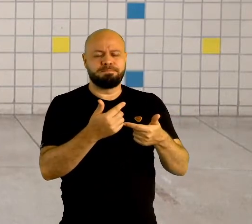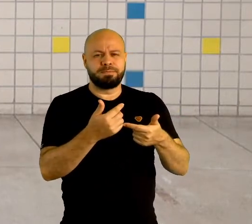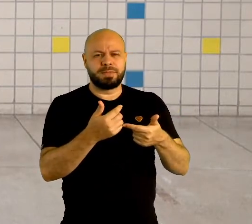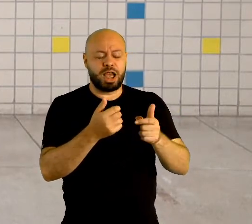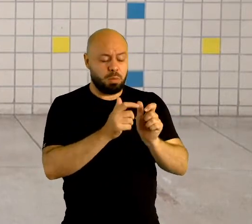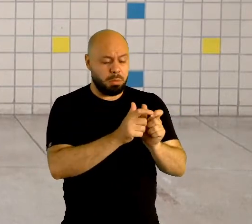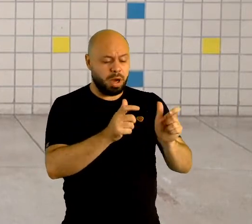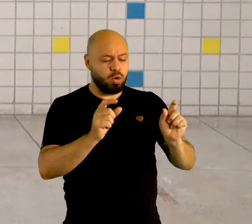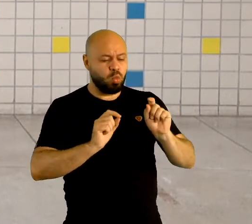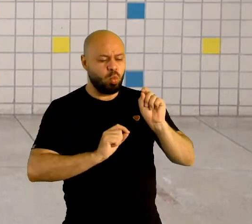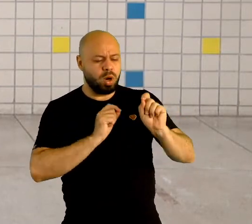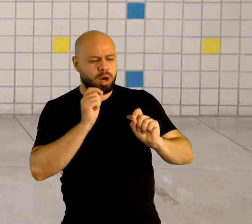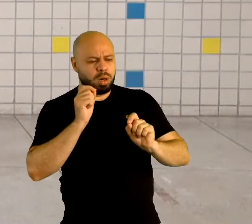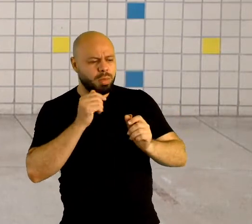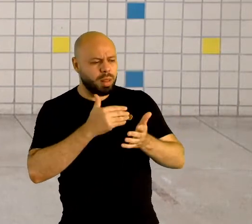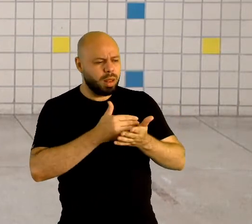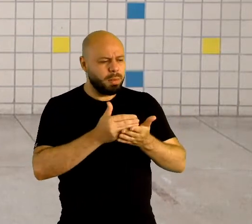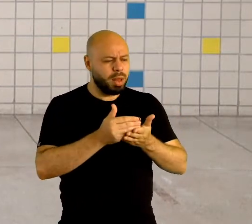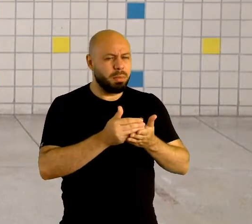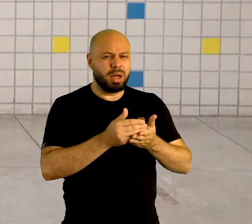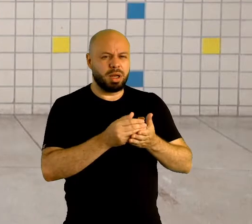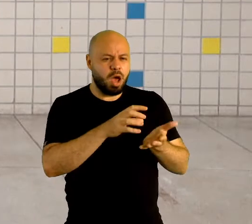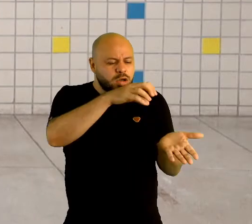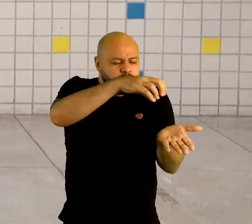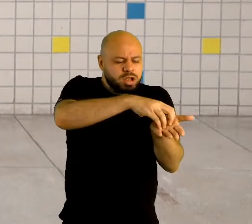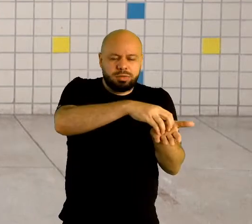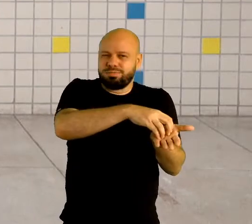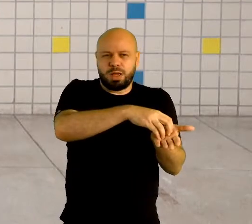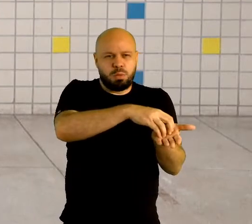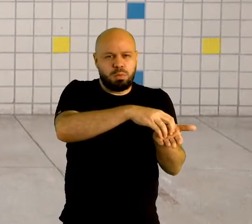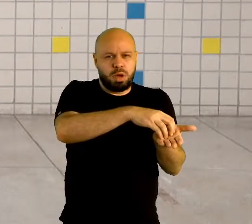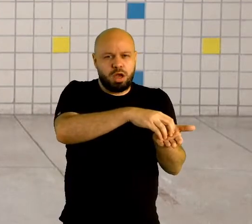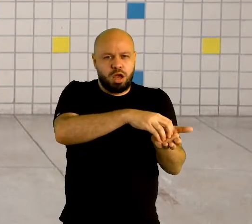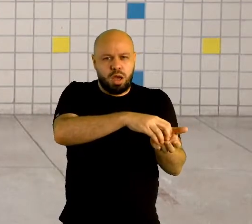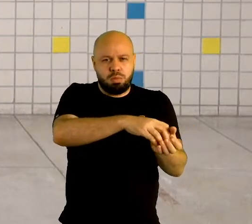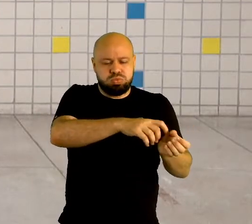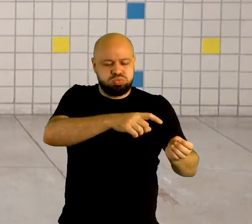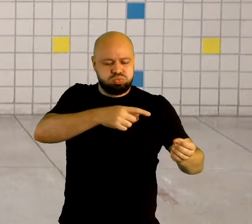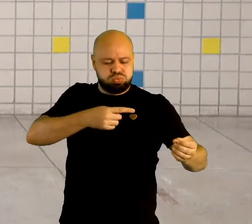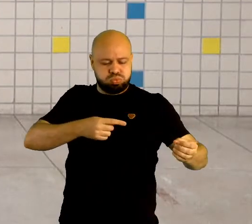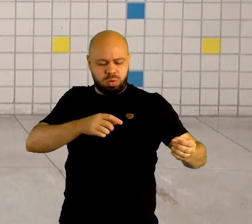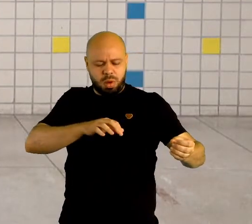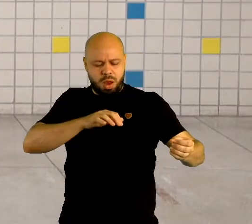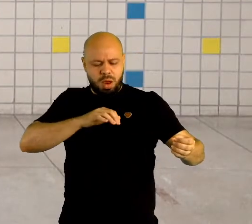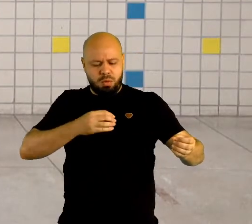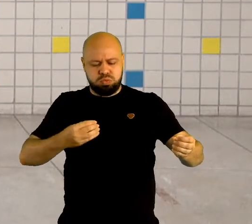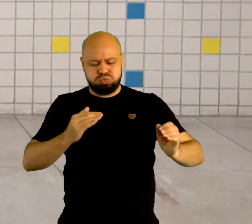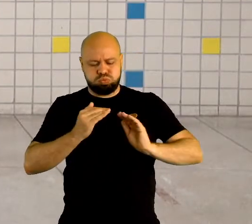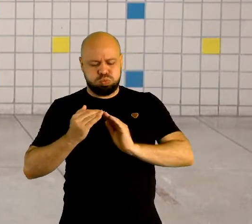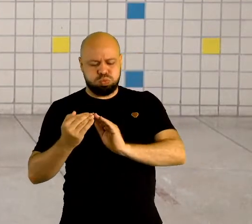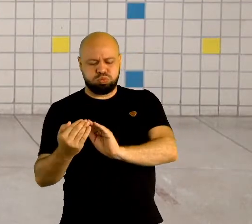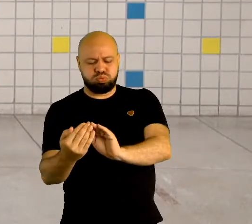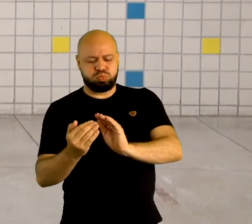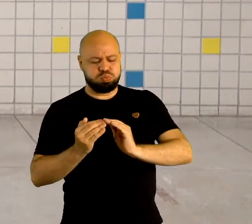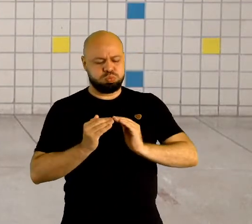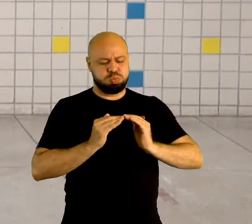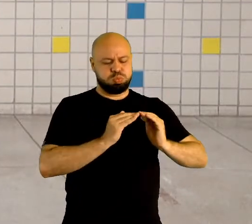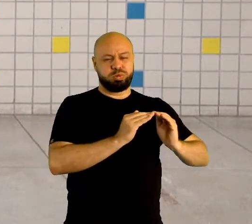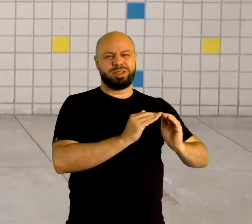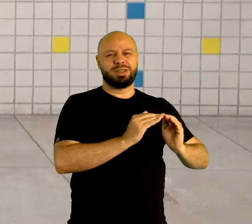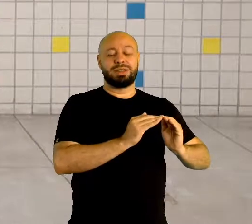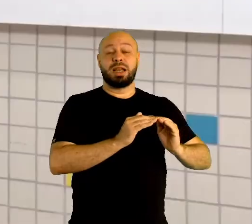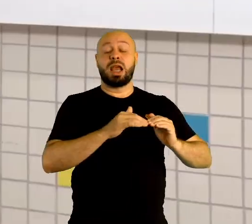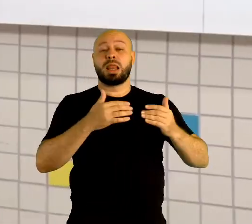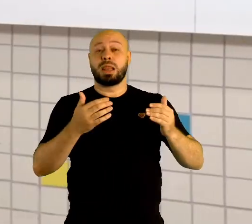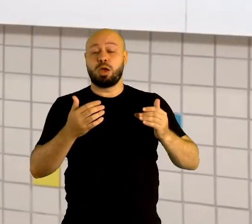deles, as regiões periféricas das cidades, né? Então, as cidades elas foram se expandindo por